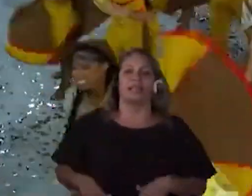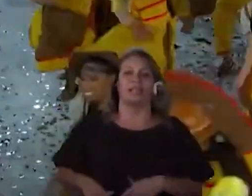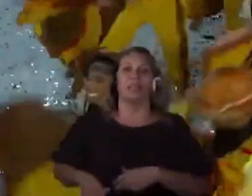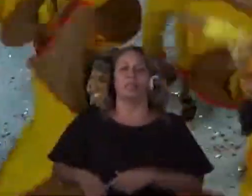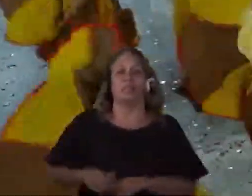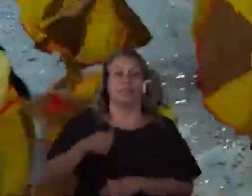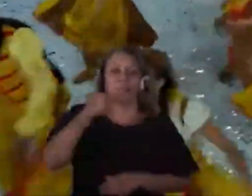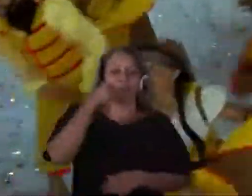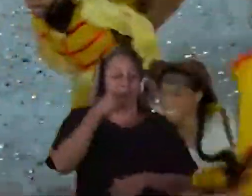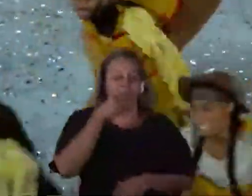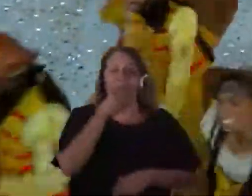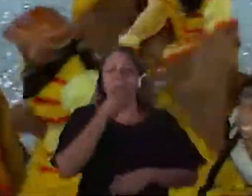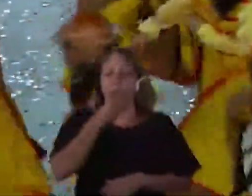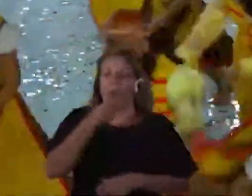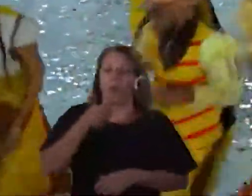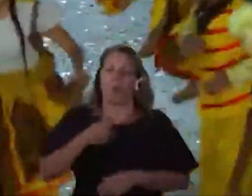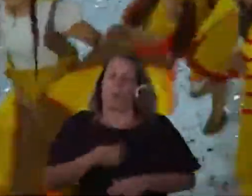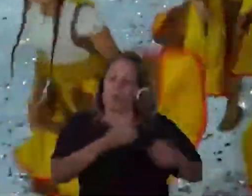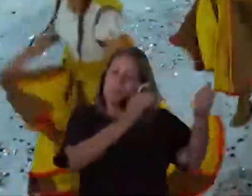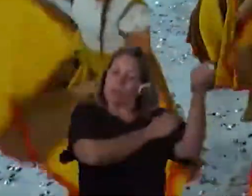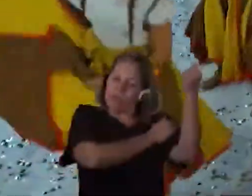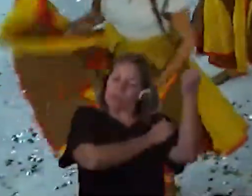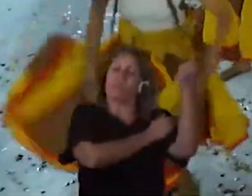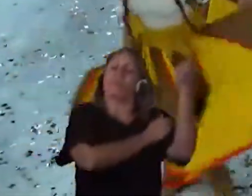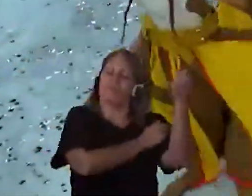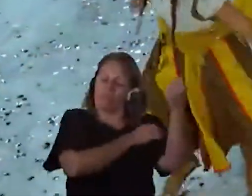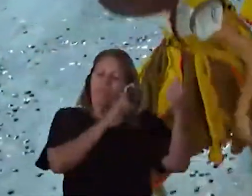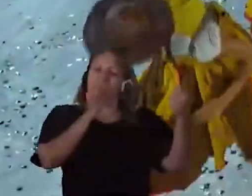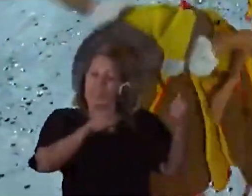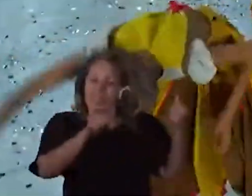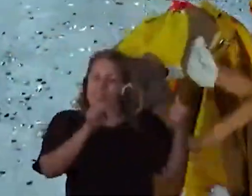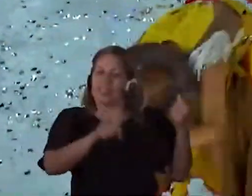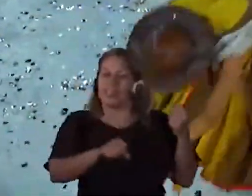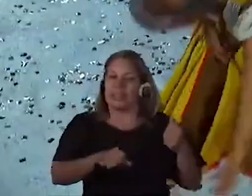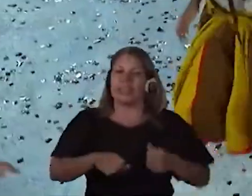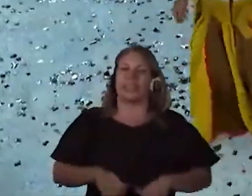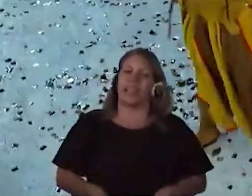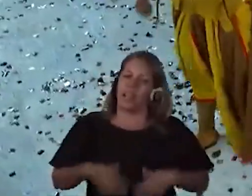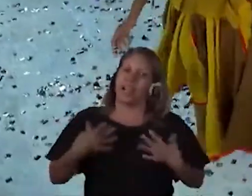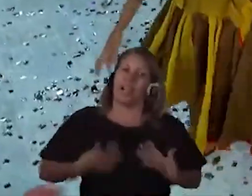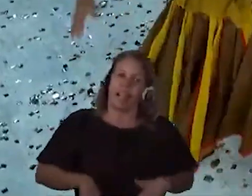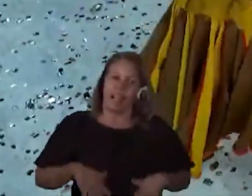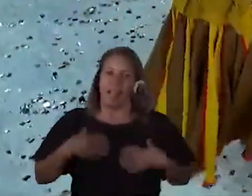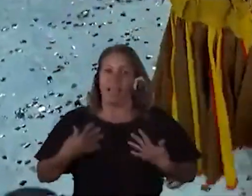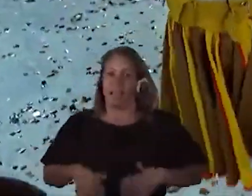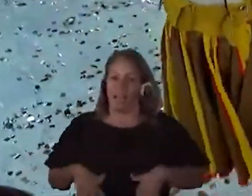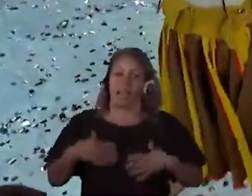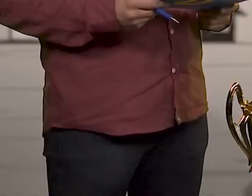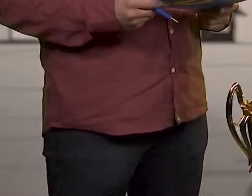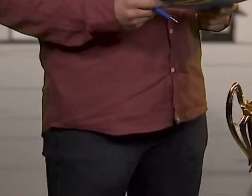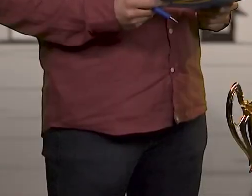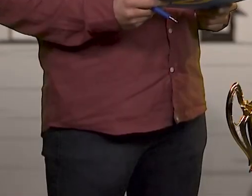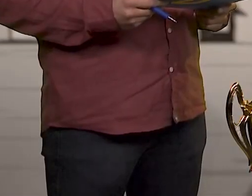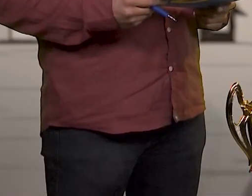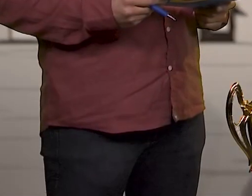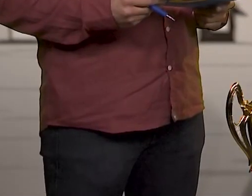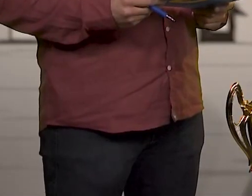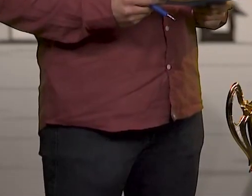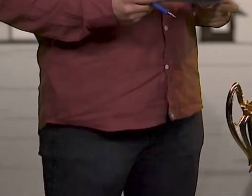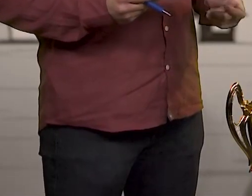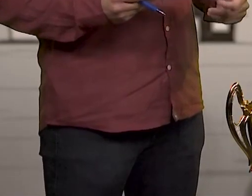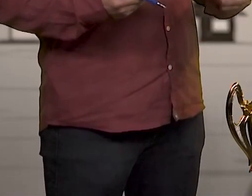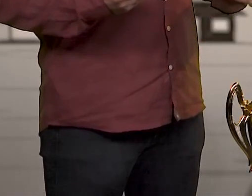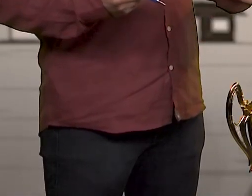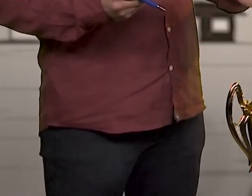primeira, a gente conseguiu levar. E aí, automaticamente, teve mais retorno com relação à dançarina, essas apresentações também. Então, foi muito bom por conta